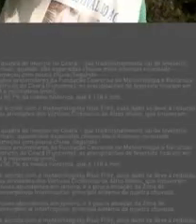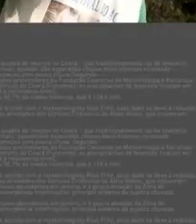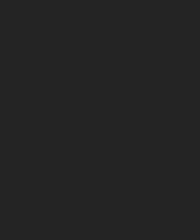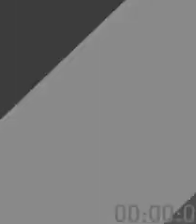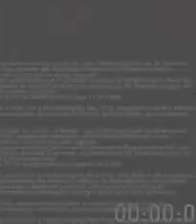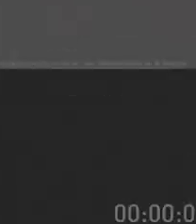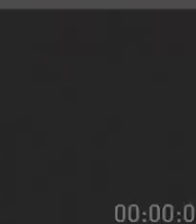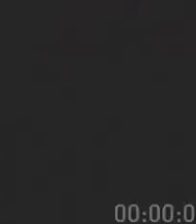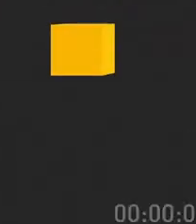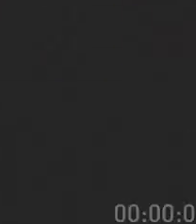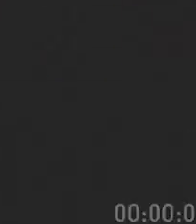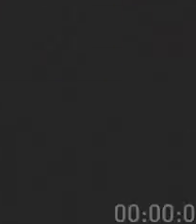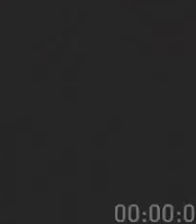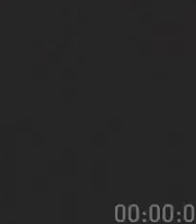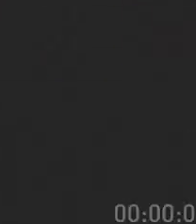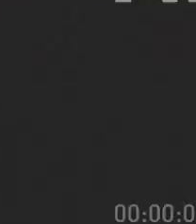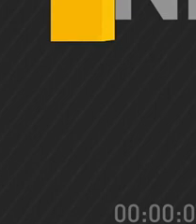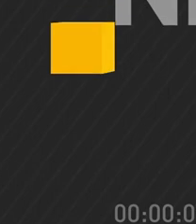ae